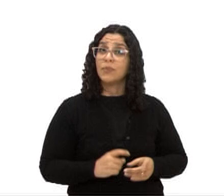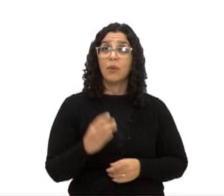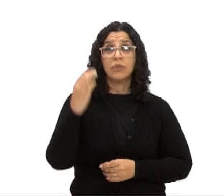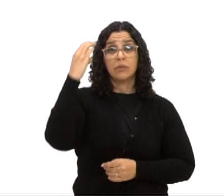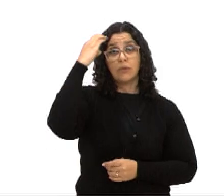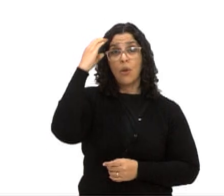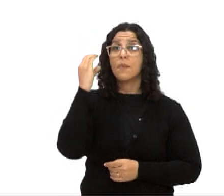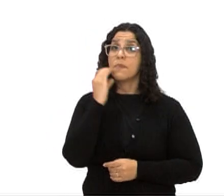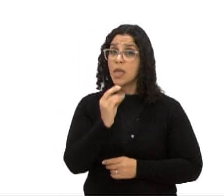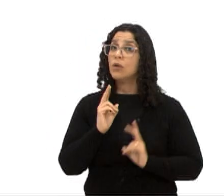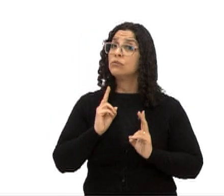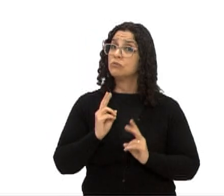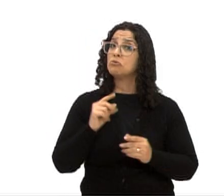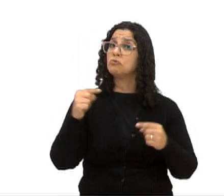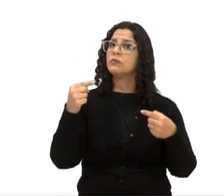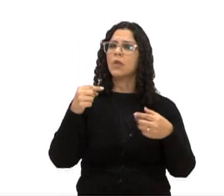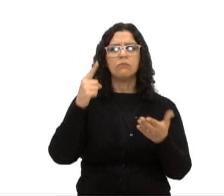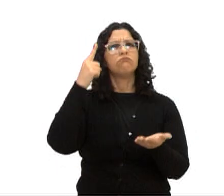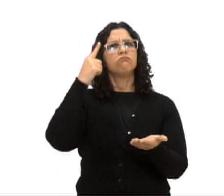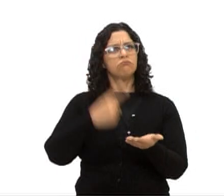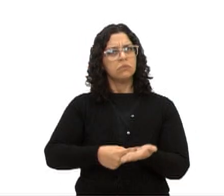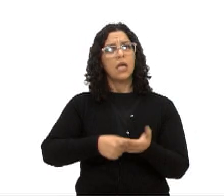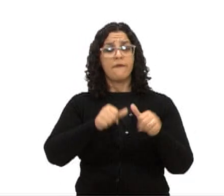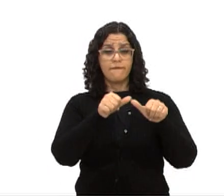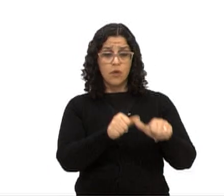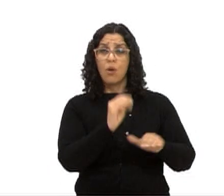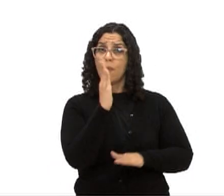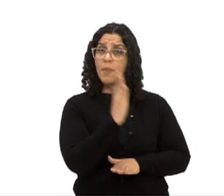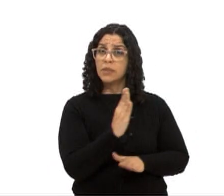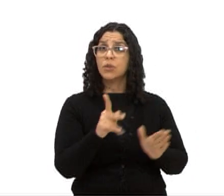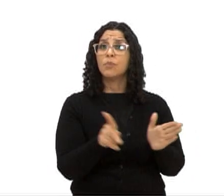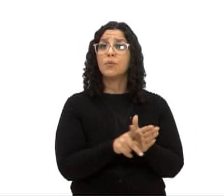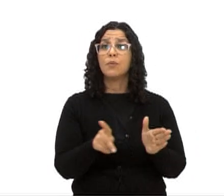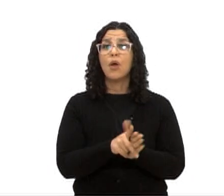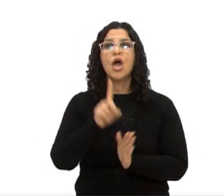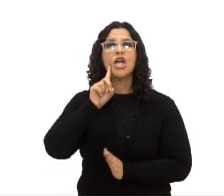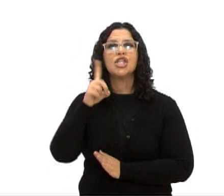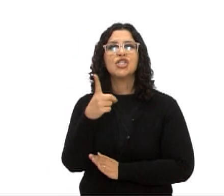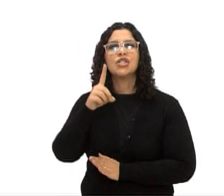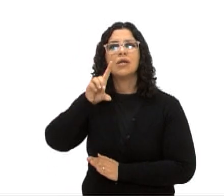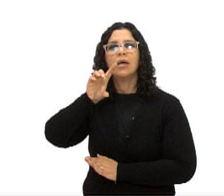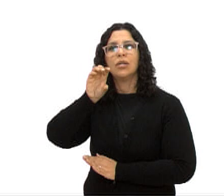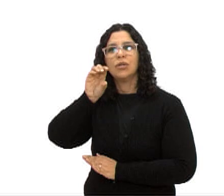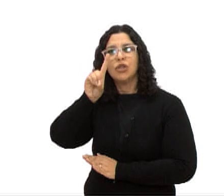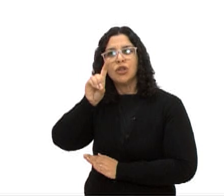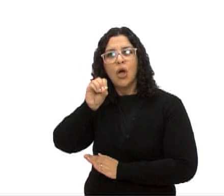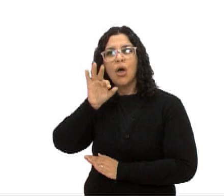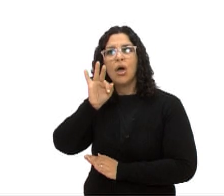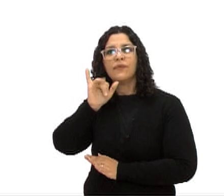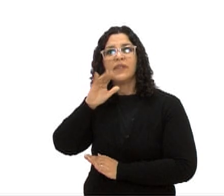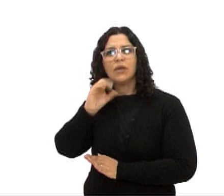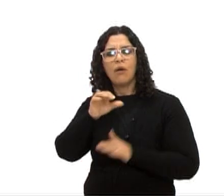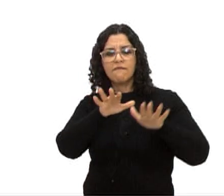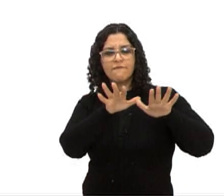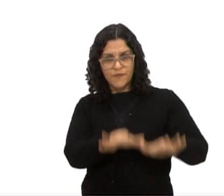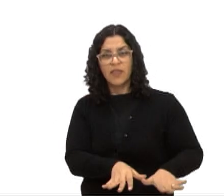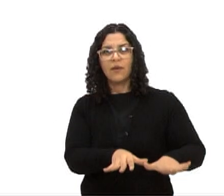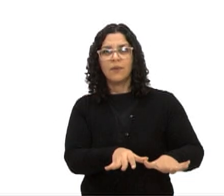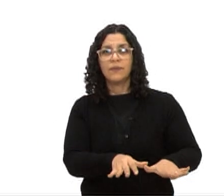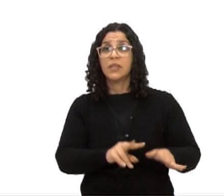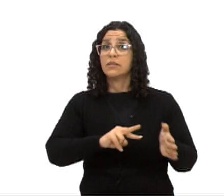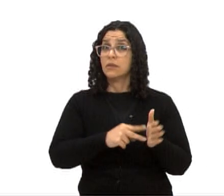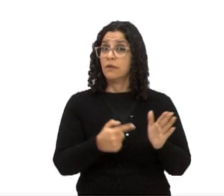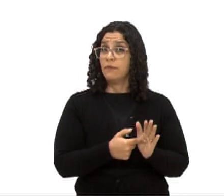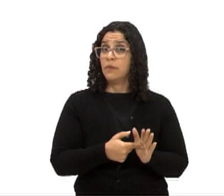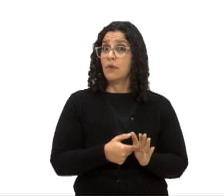Pedro concordou em permanecer no Brasil e esse fato ficou conhecido como Dia do Fico. A permanência do príncipe regente